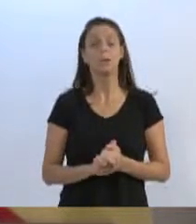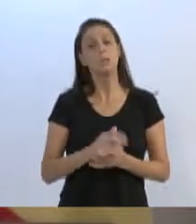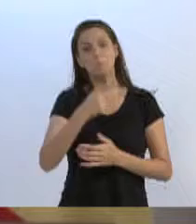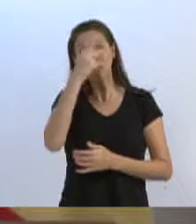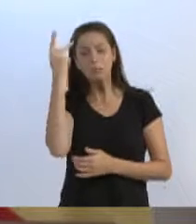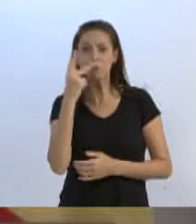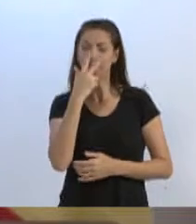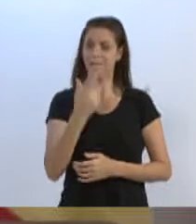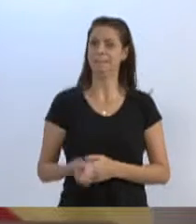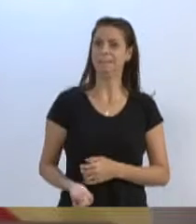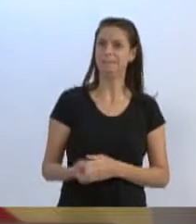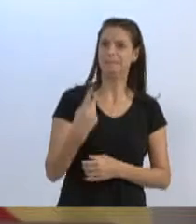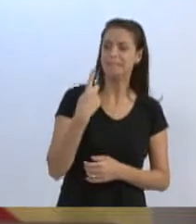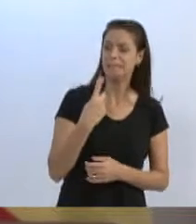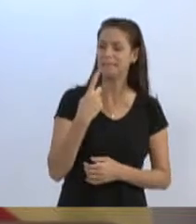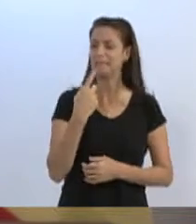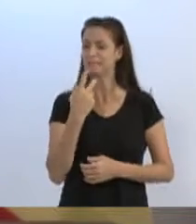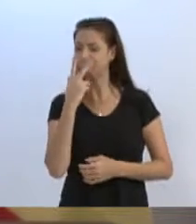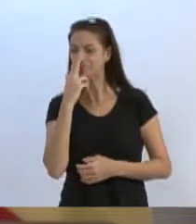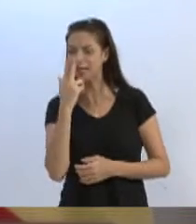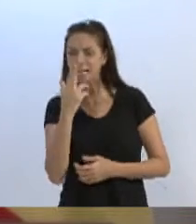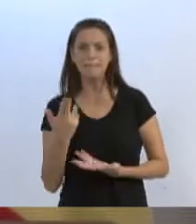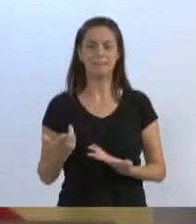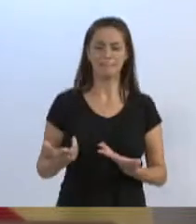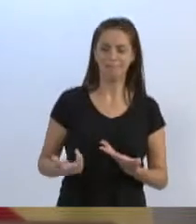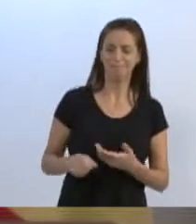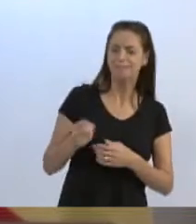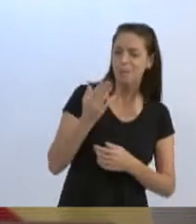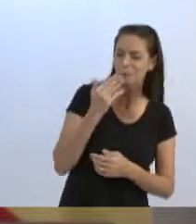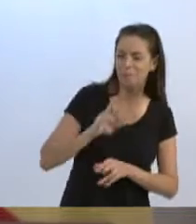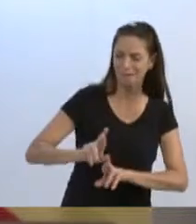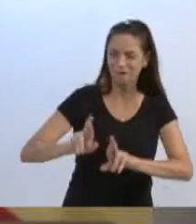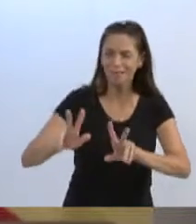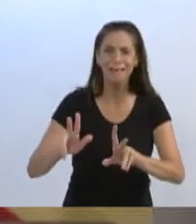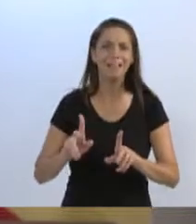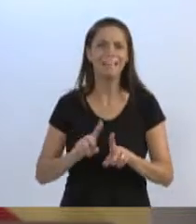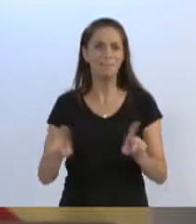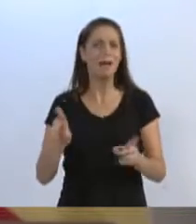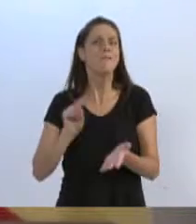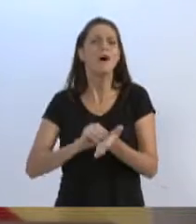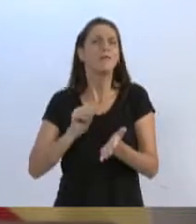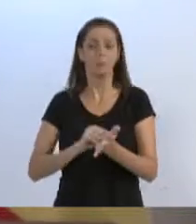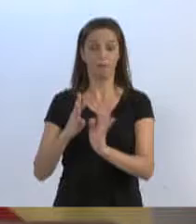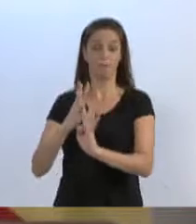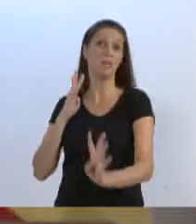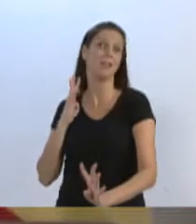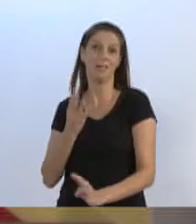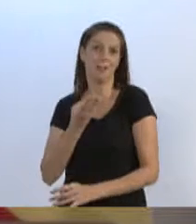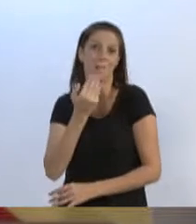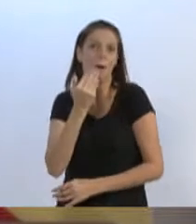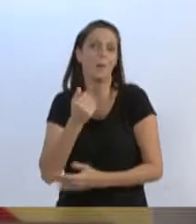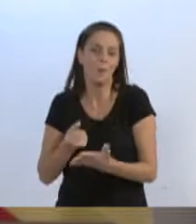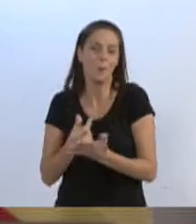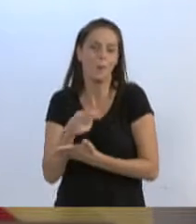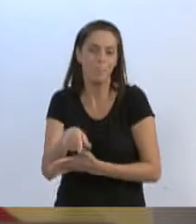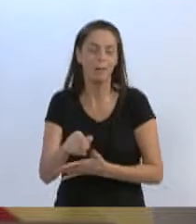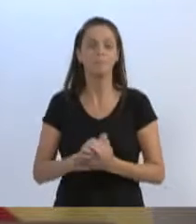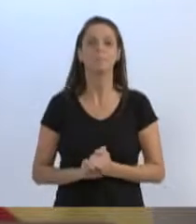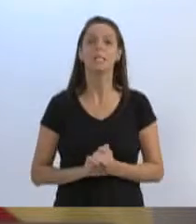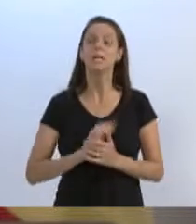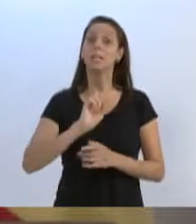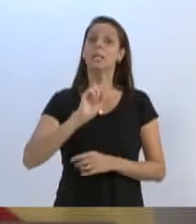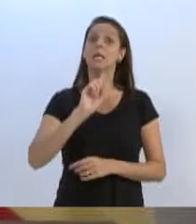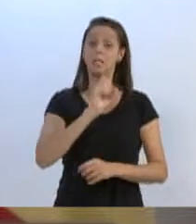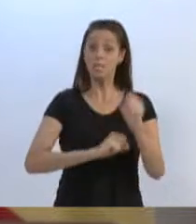pouco, teve um fluxo de movimento, mas não teve aquele grande movimento. Ano passado, nós mais do que